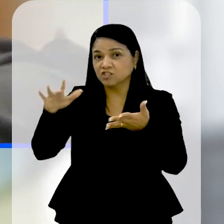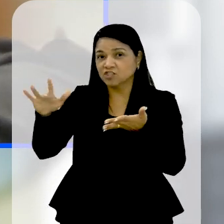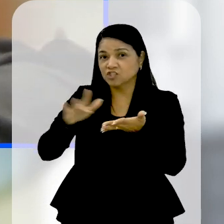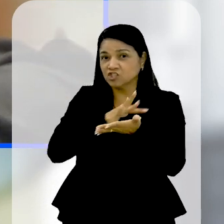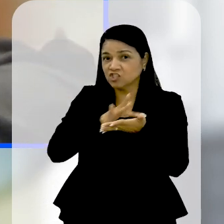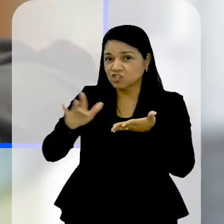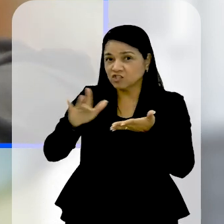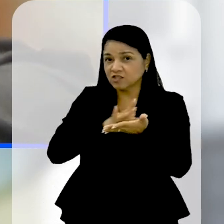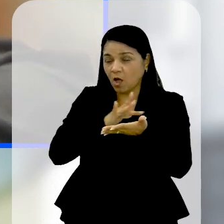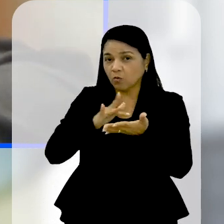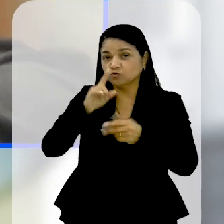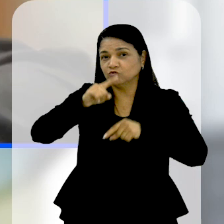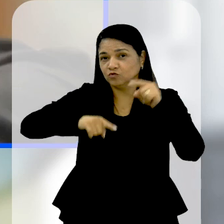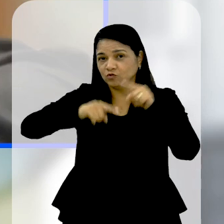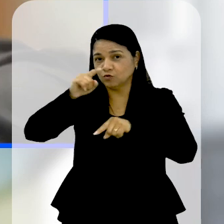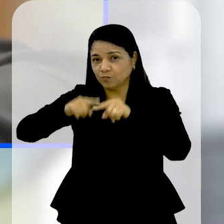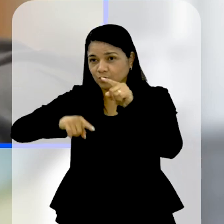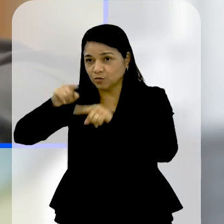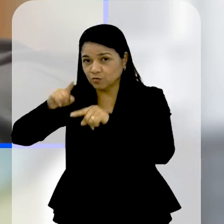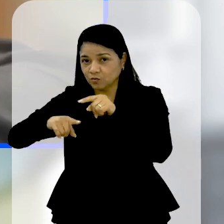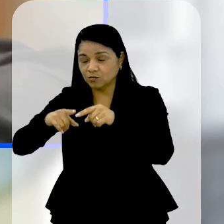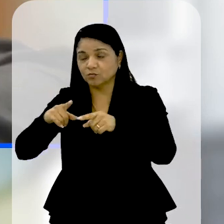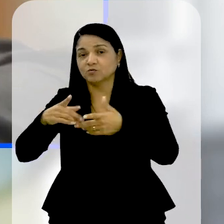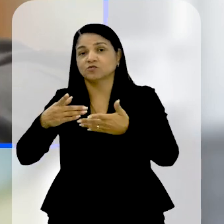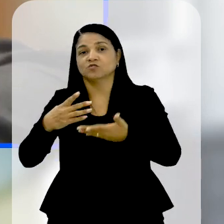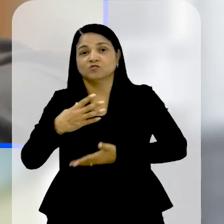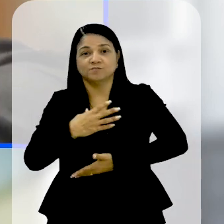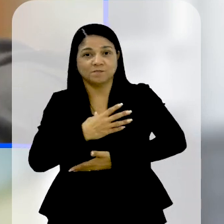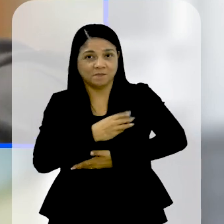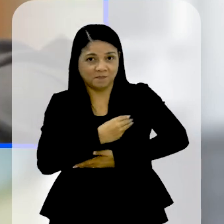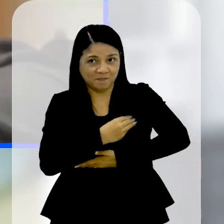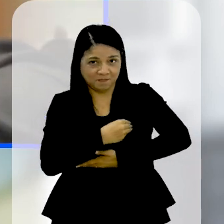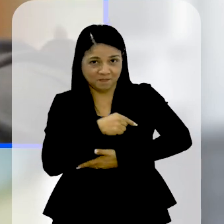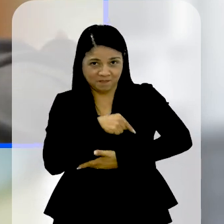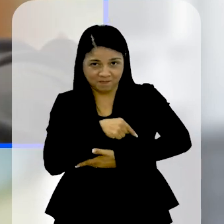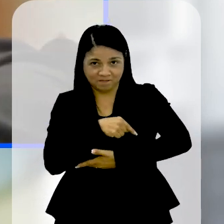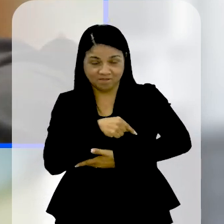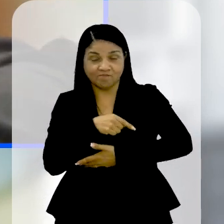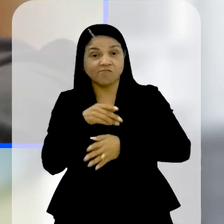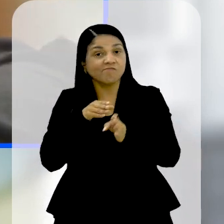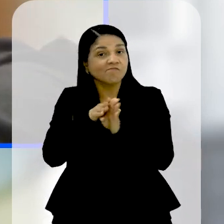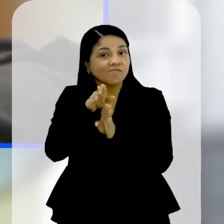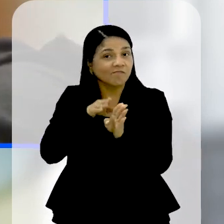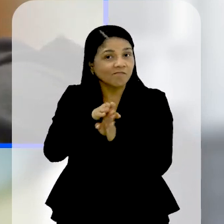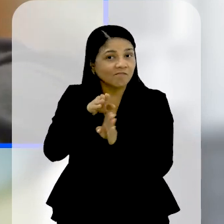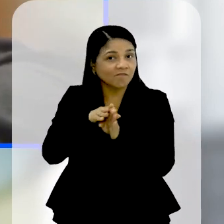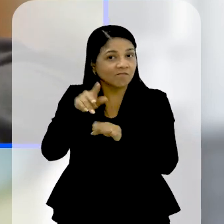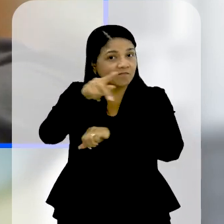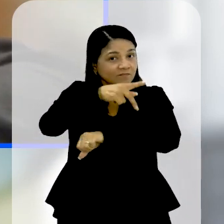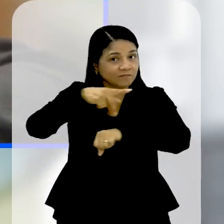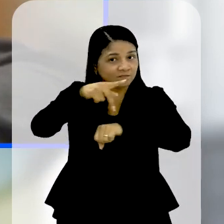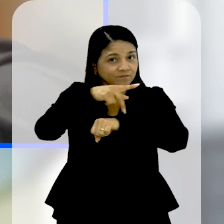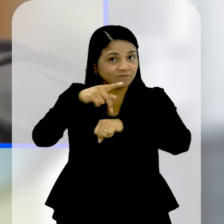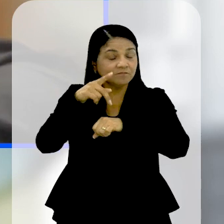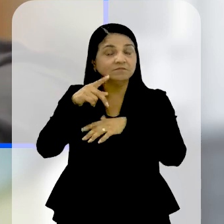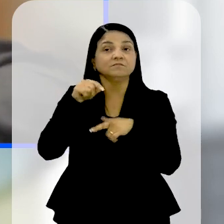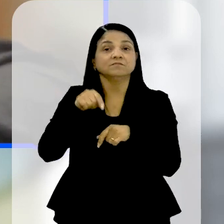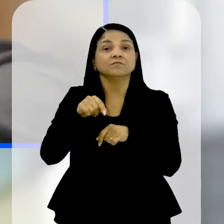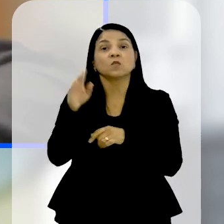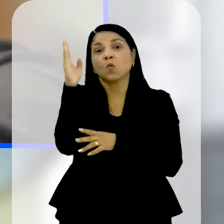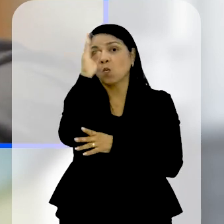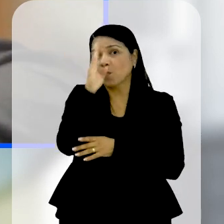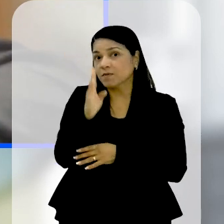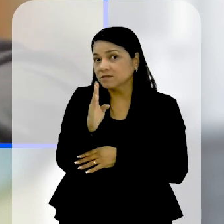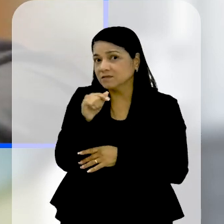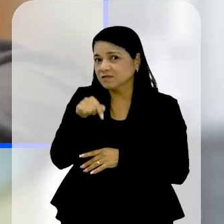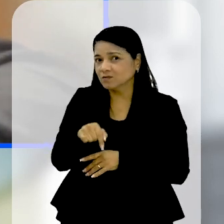marketing digital de leites e de produtos que competem com aleitamento materno, onde é recomendado para os países, e o